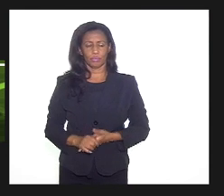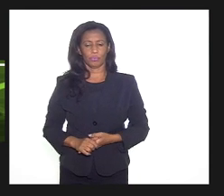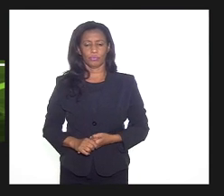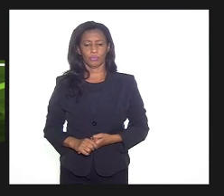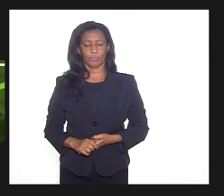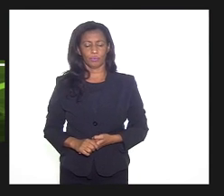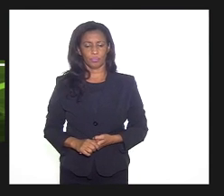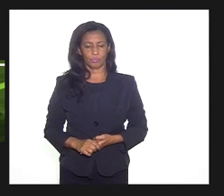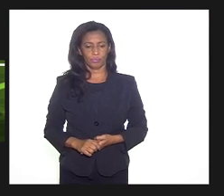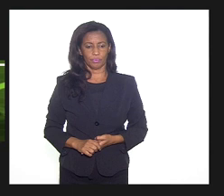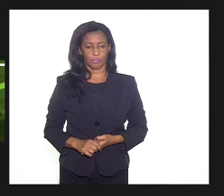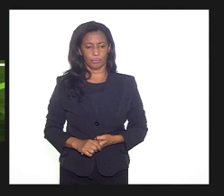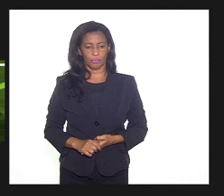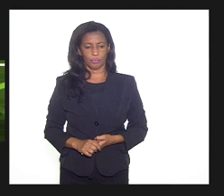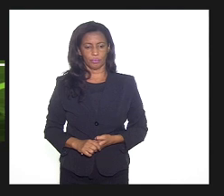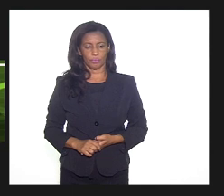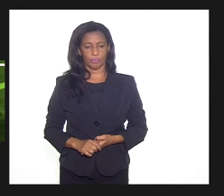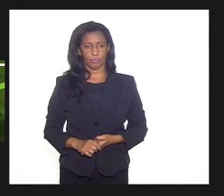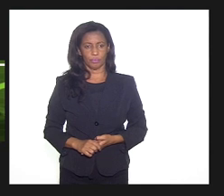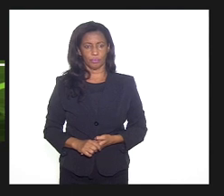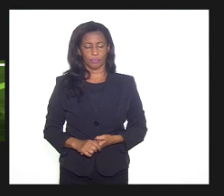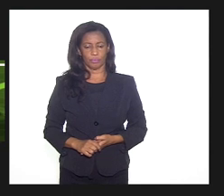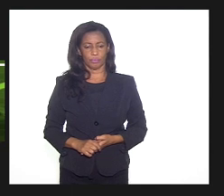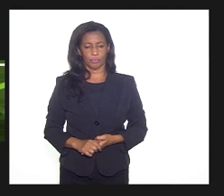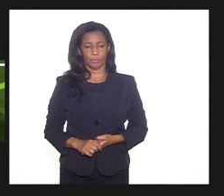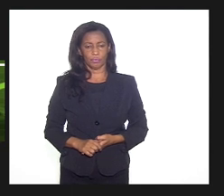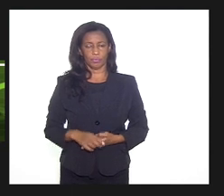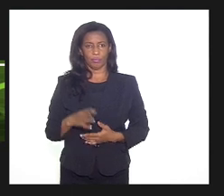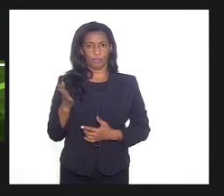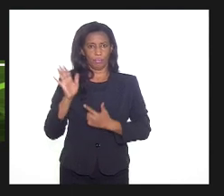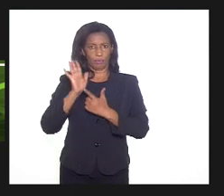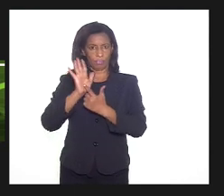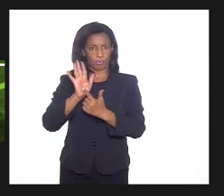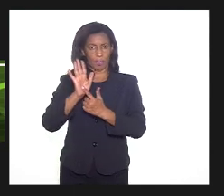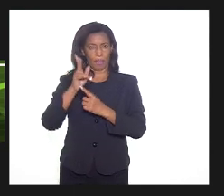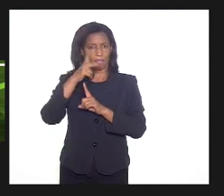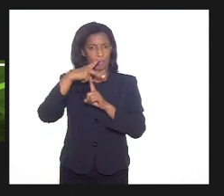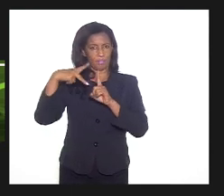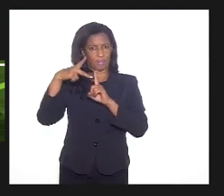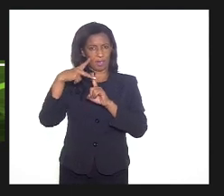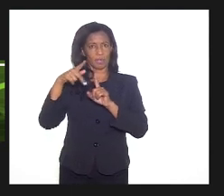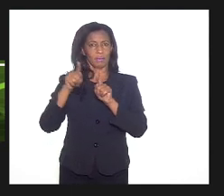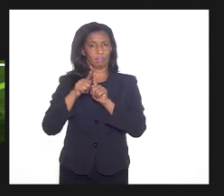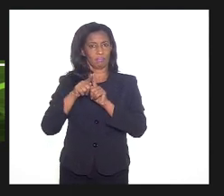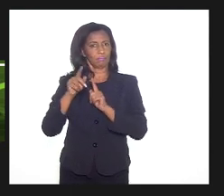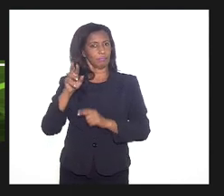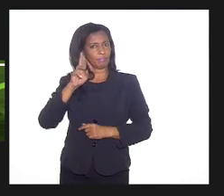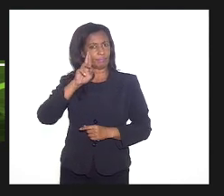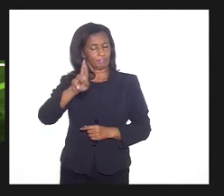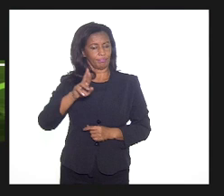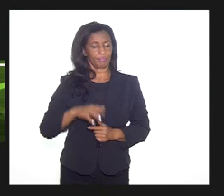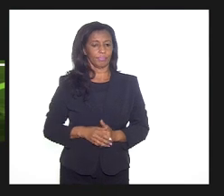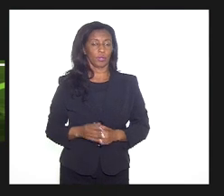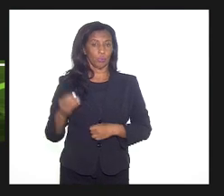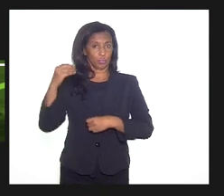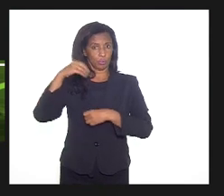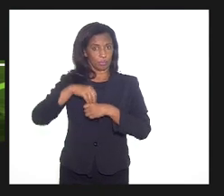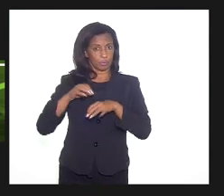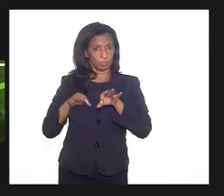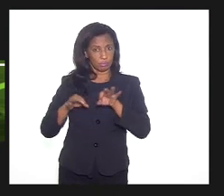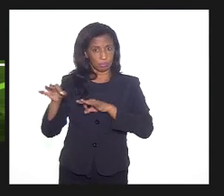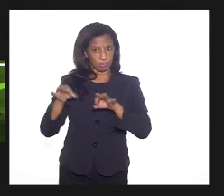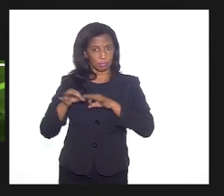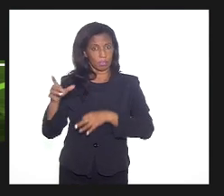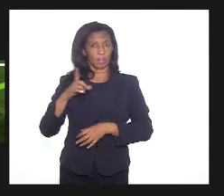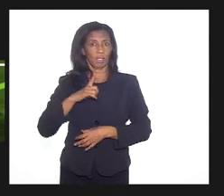subnacionais. Aqui é a apresentação do resultado previdenciário, né? Os que estão no plano previdenciário, a gente